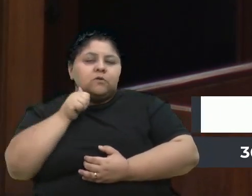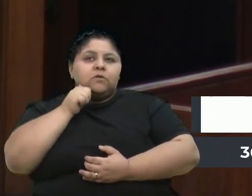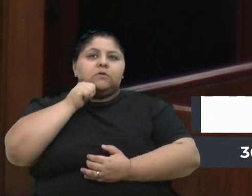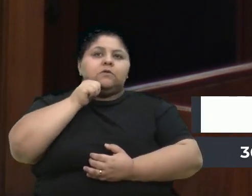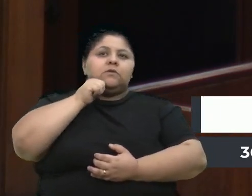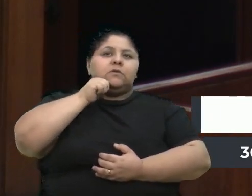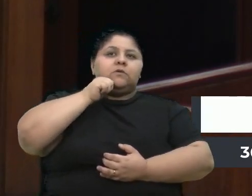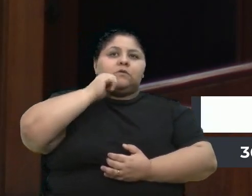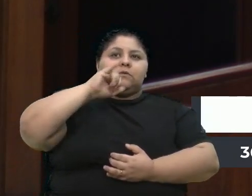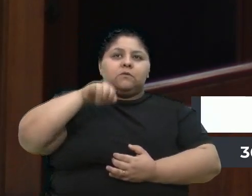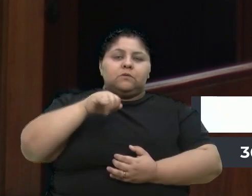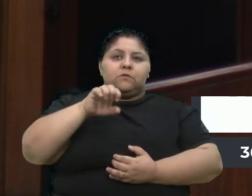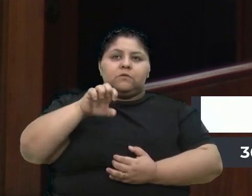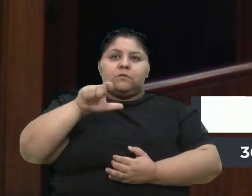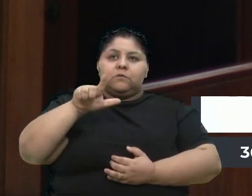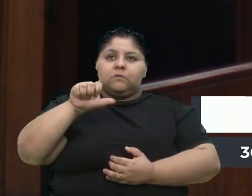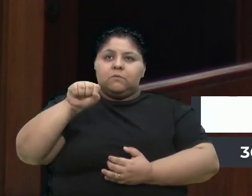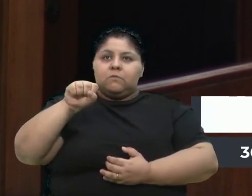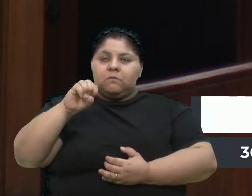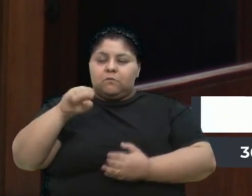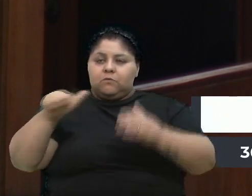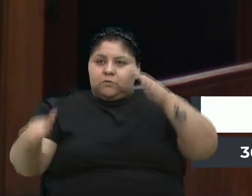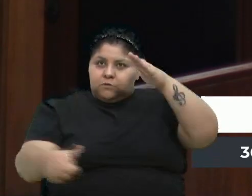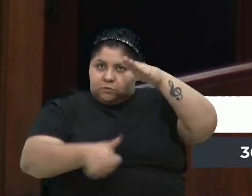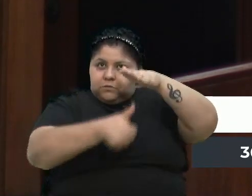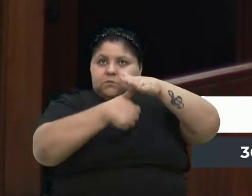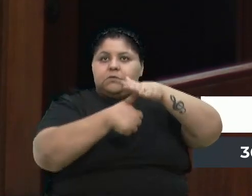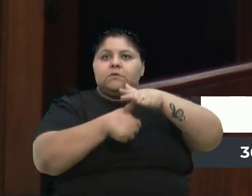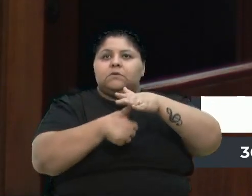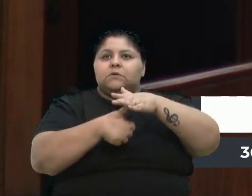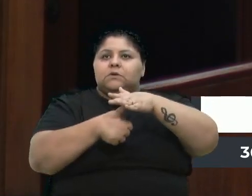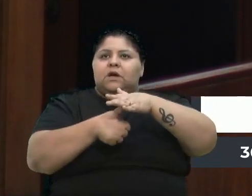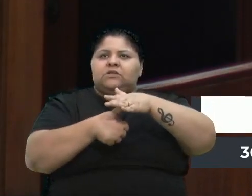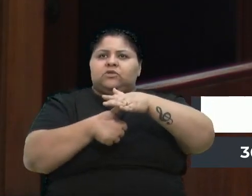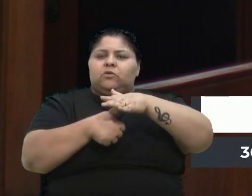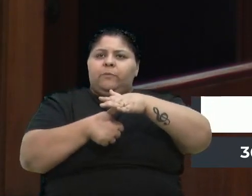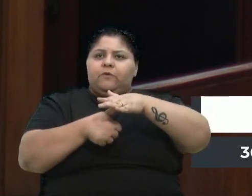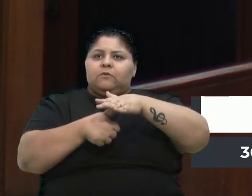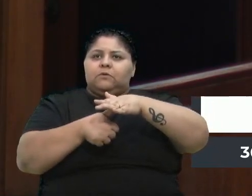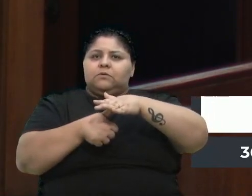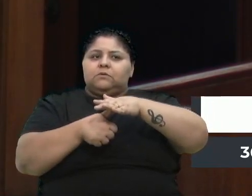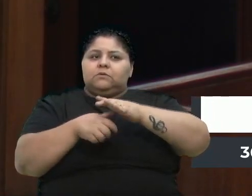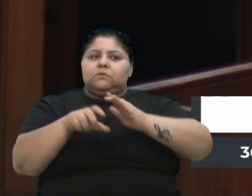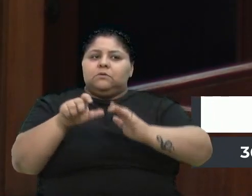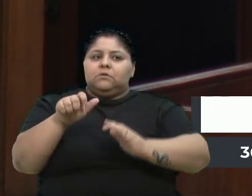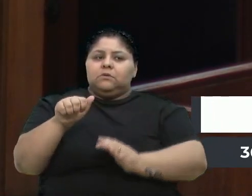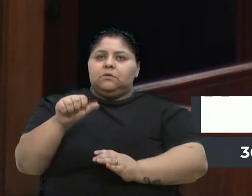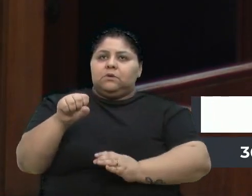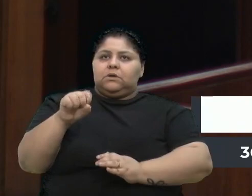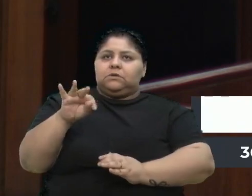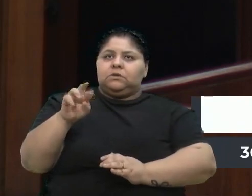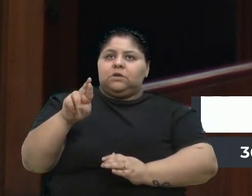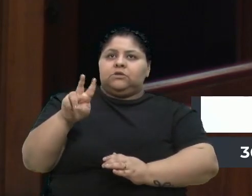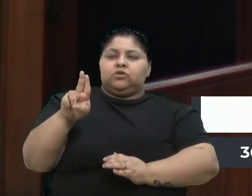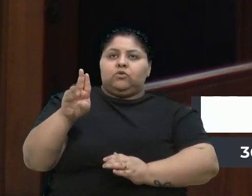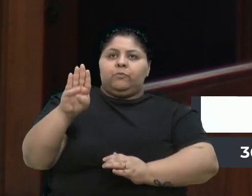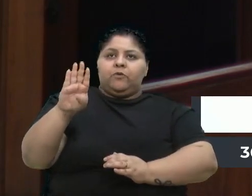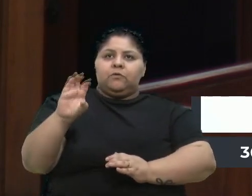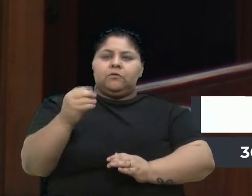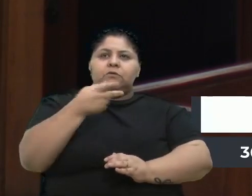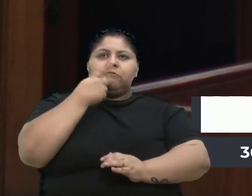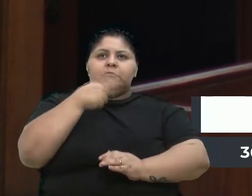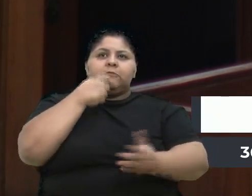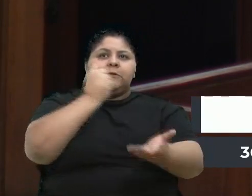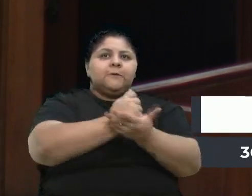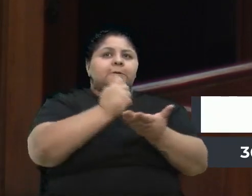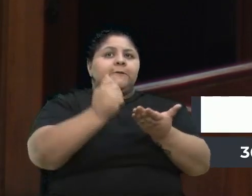Gelson Leonardo Reck, o reitor, e o Asdrubal Falavinha, fazem um questionamento muito importante sobre a contratação desse